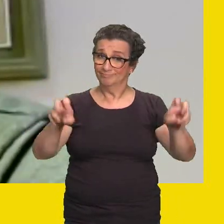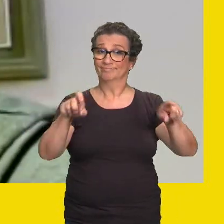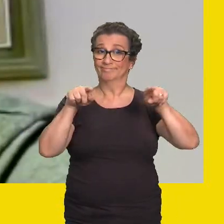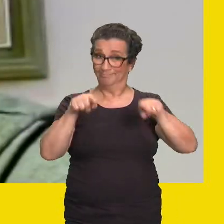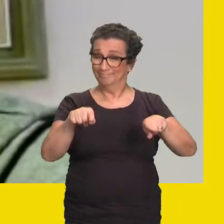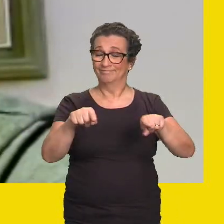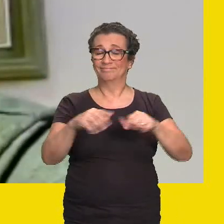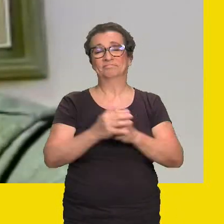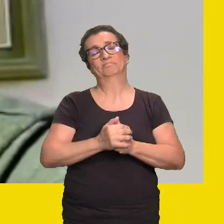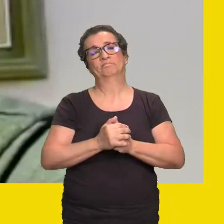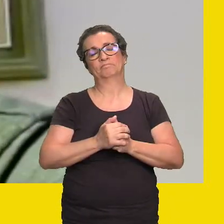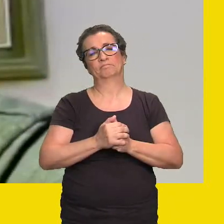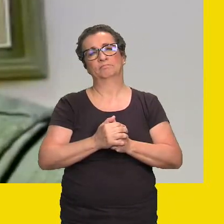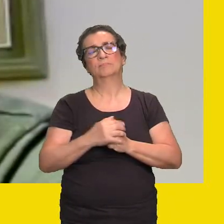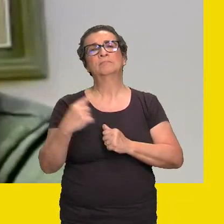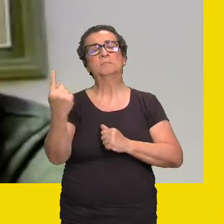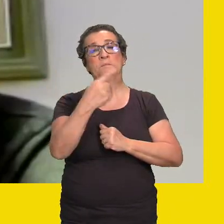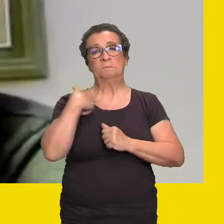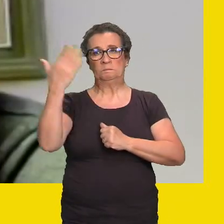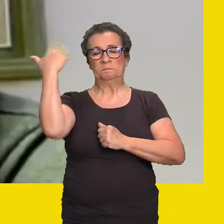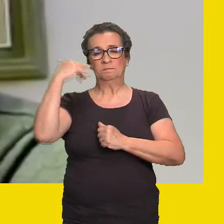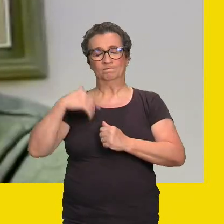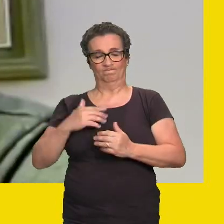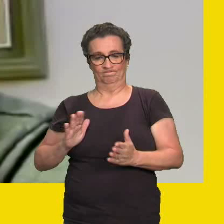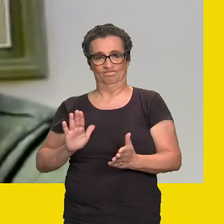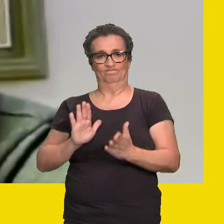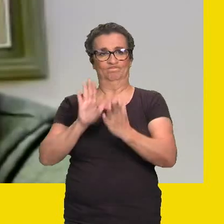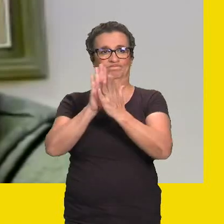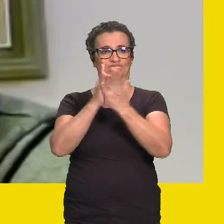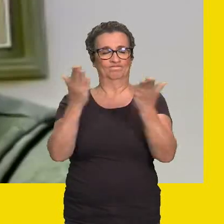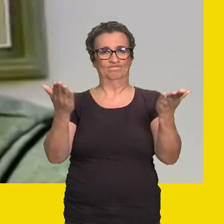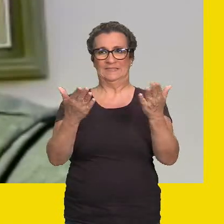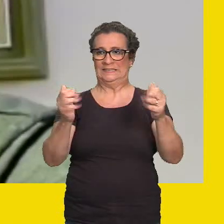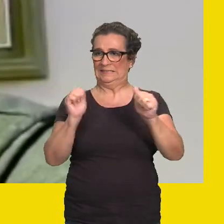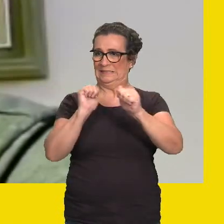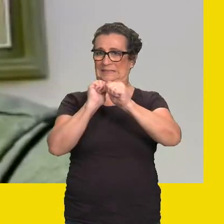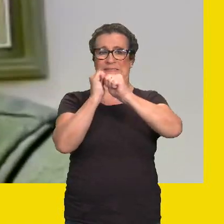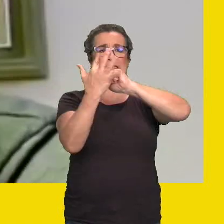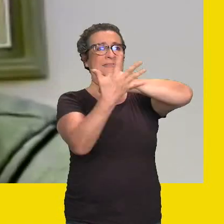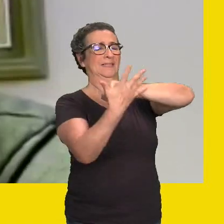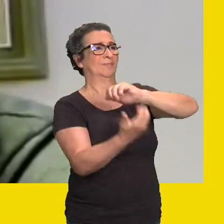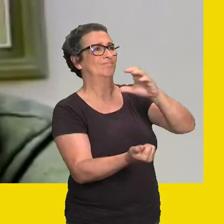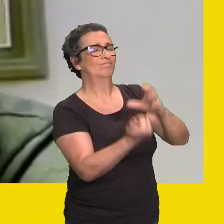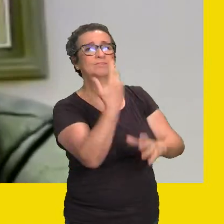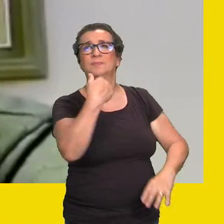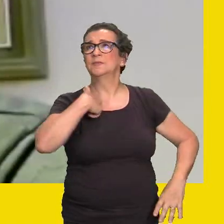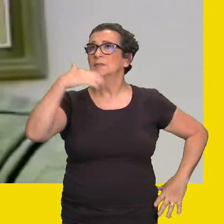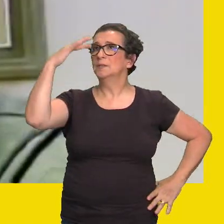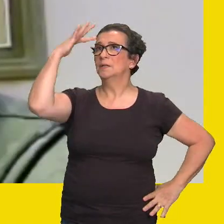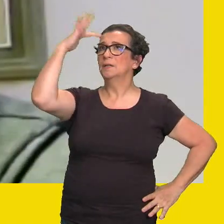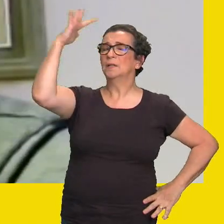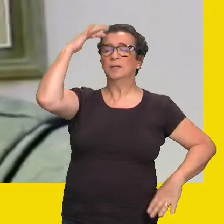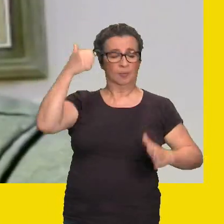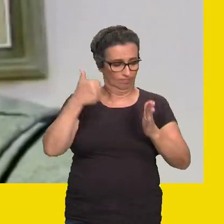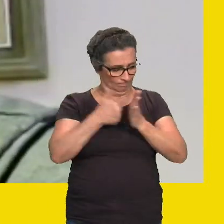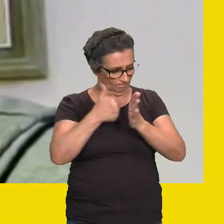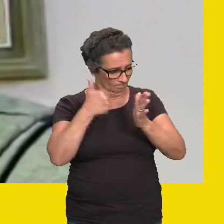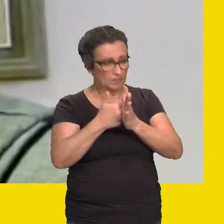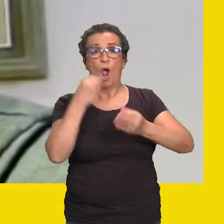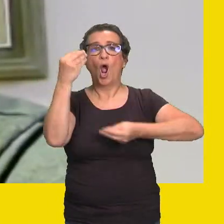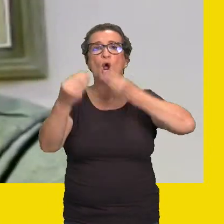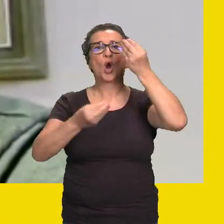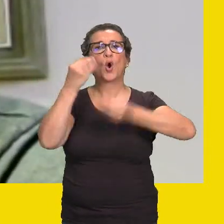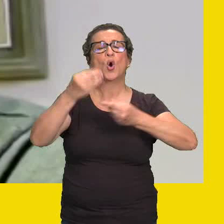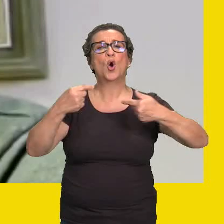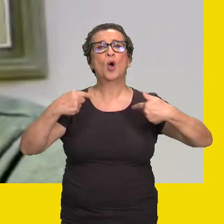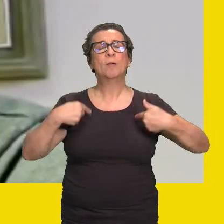Quando a gente se deparou com a questão pandêmica, eu fiquei pensando de que forma, né, dentro